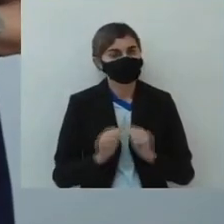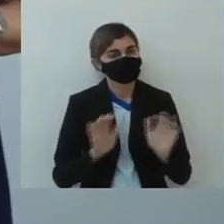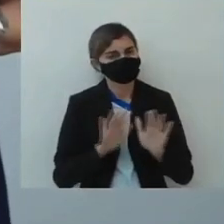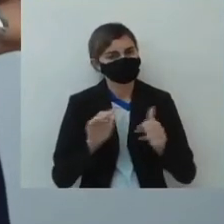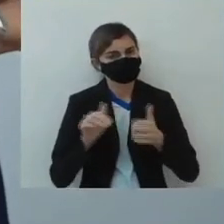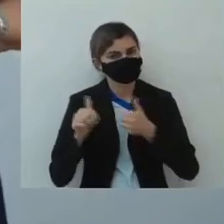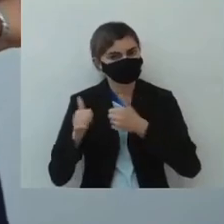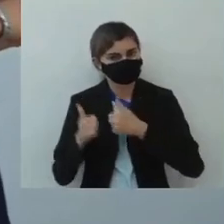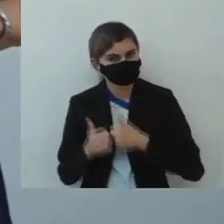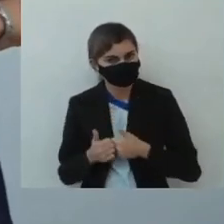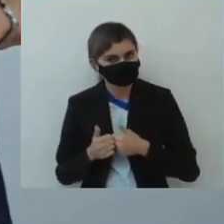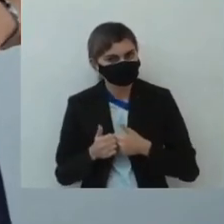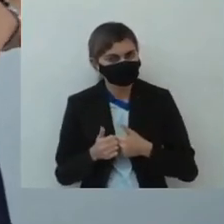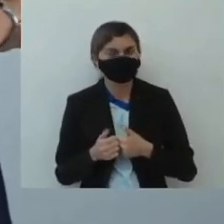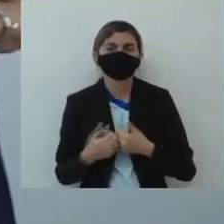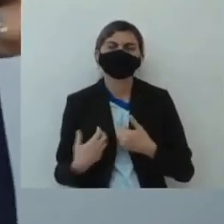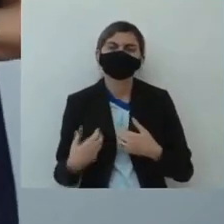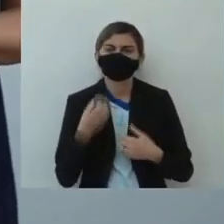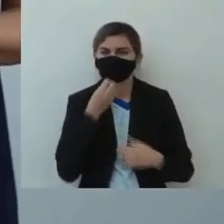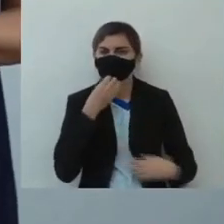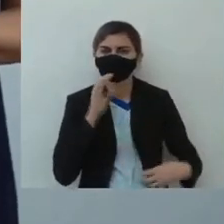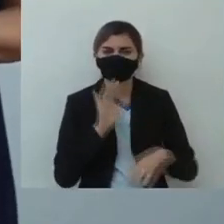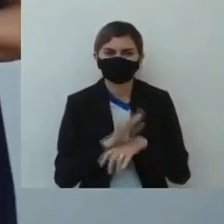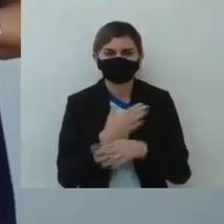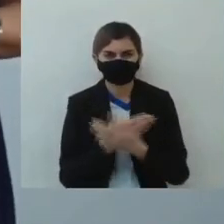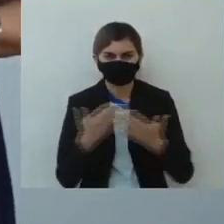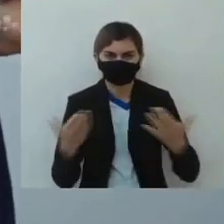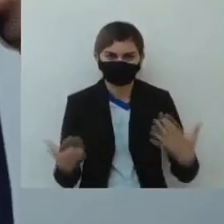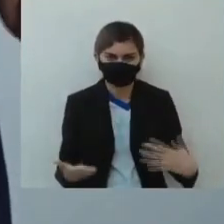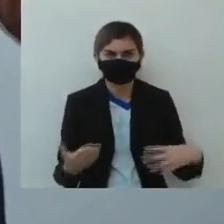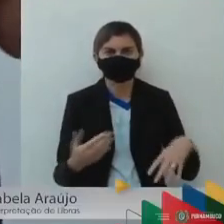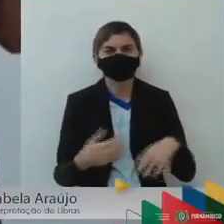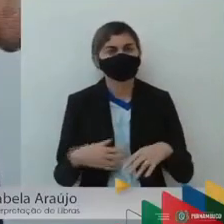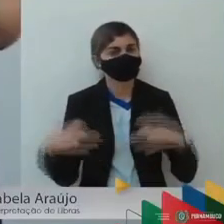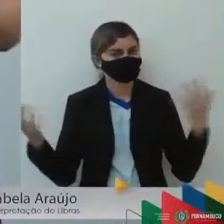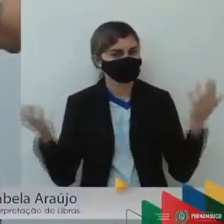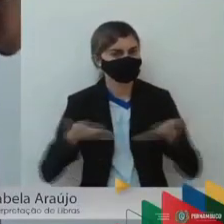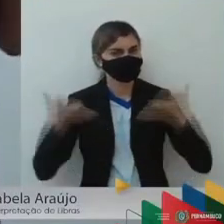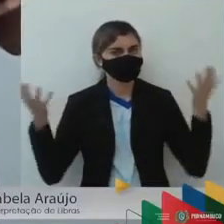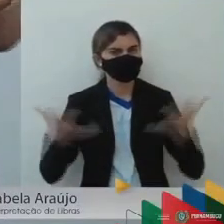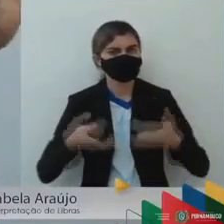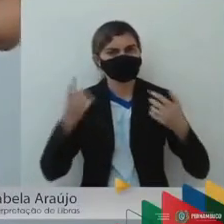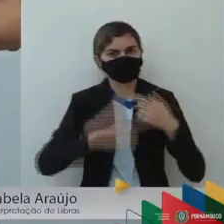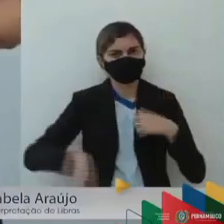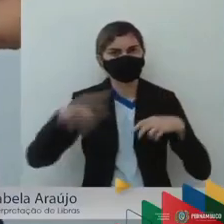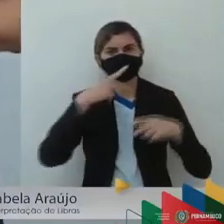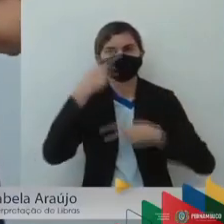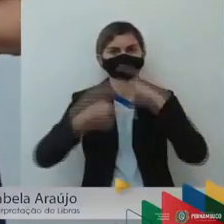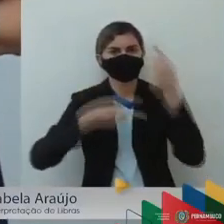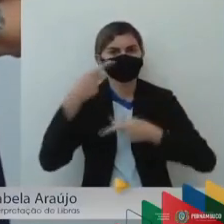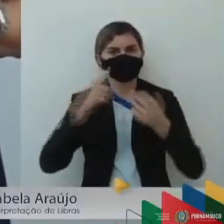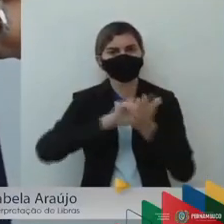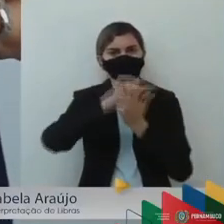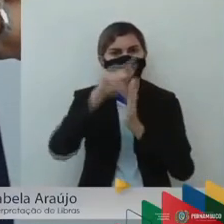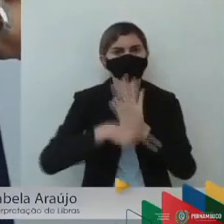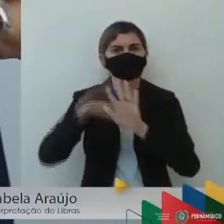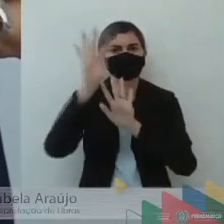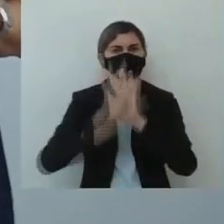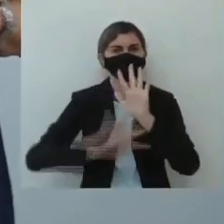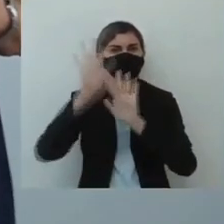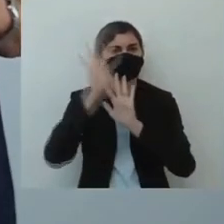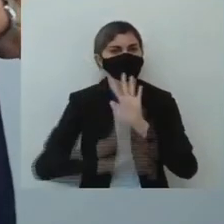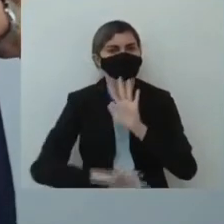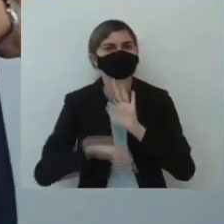vou dar tornando people Boa tarde pessoas tudo bem Hoje nós vamos falar sobre gêneros